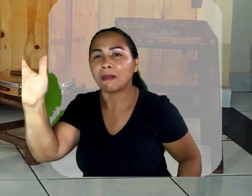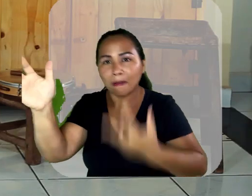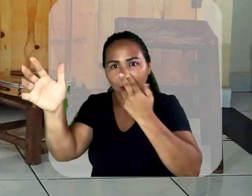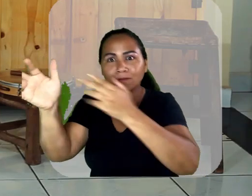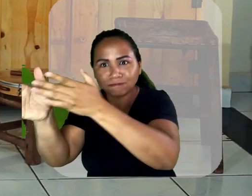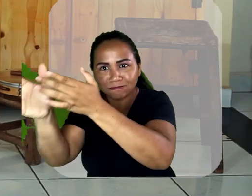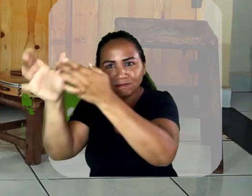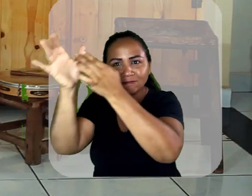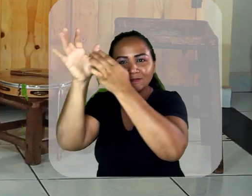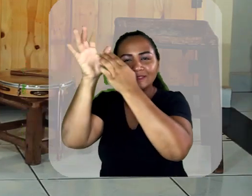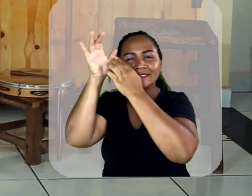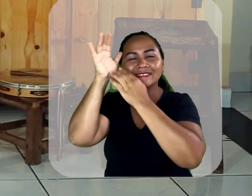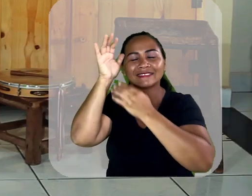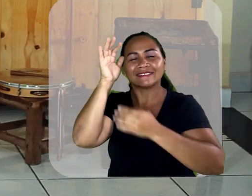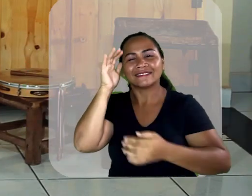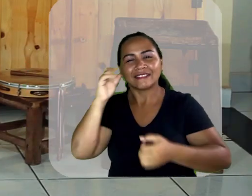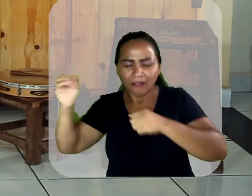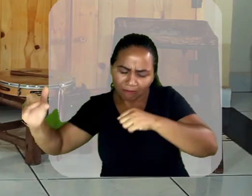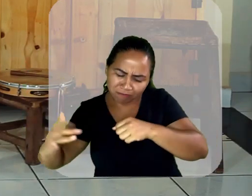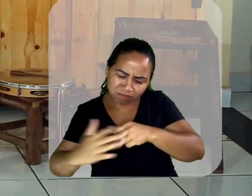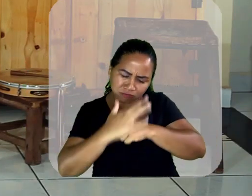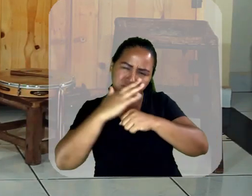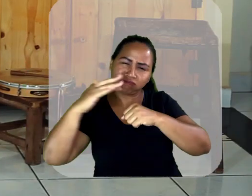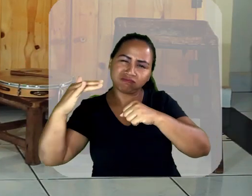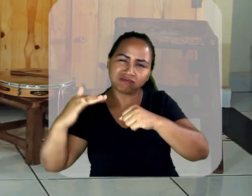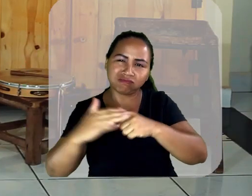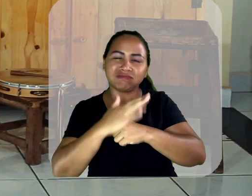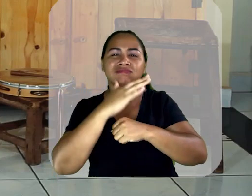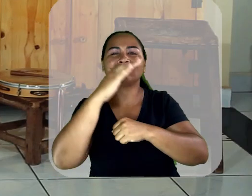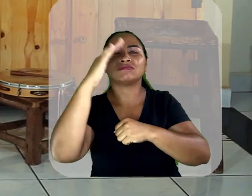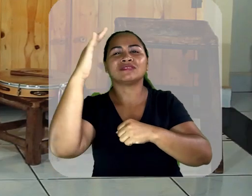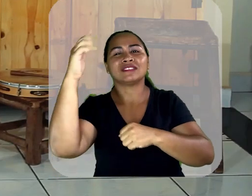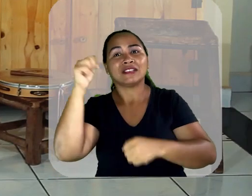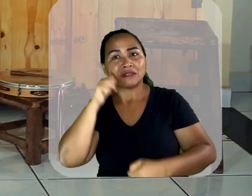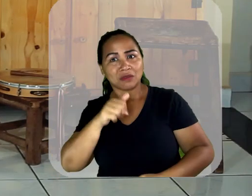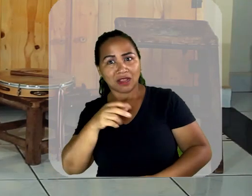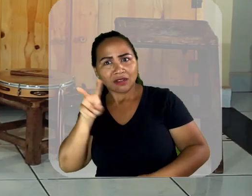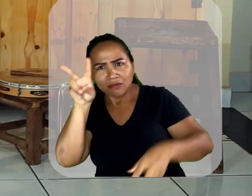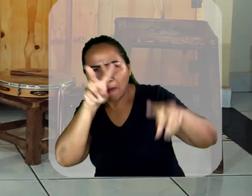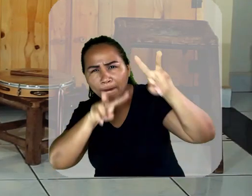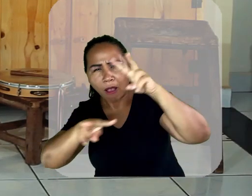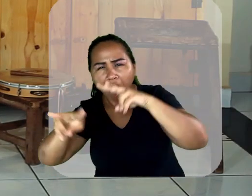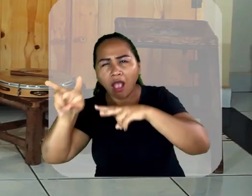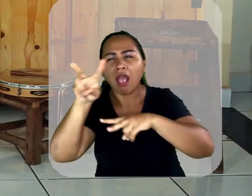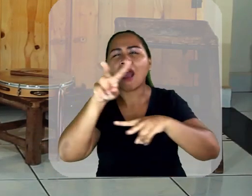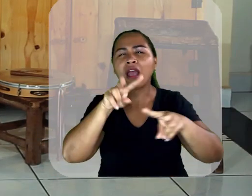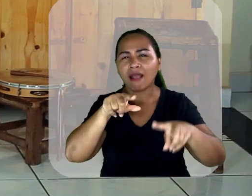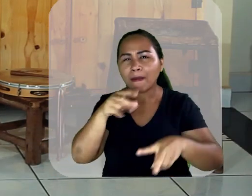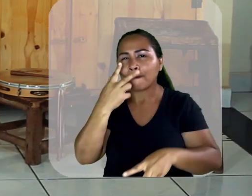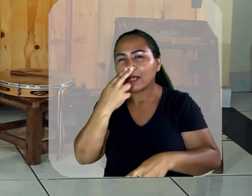espumas, das trouxas e do olhar. Que de sonhos elas